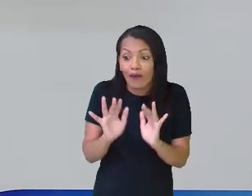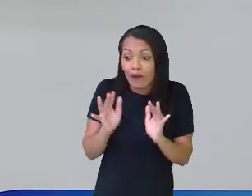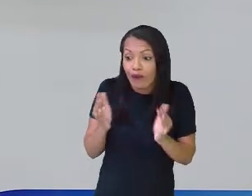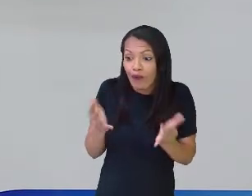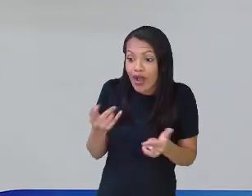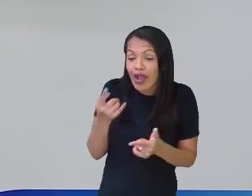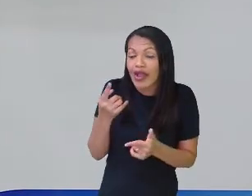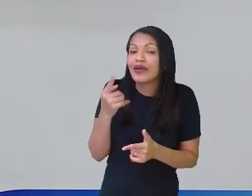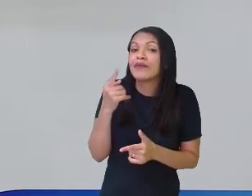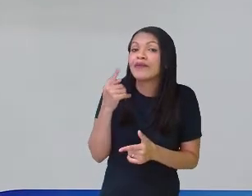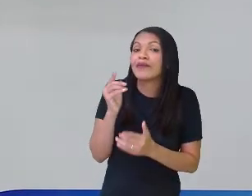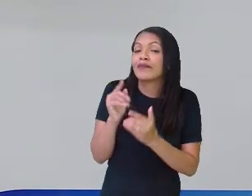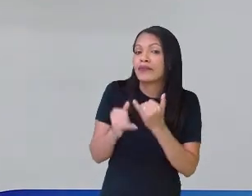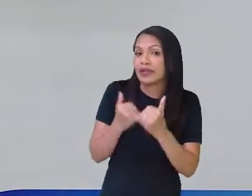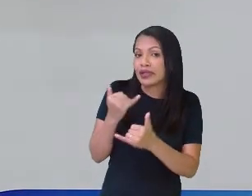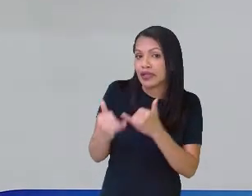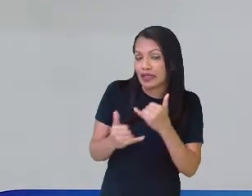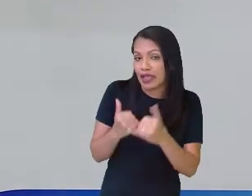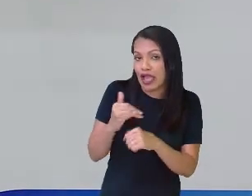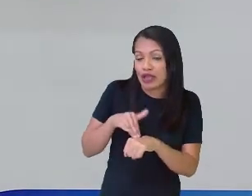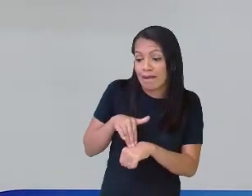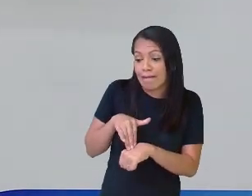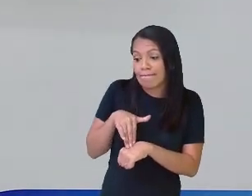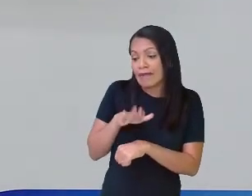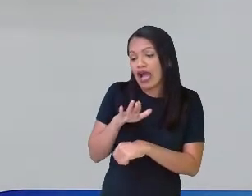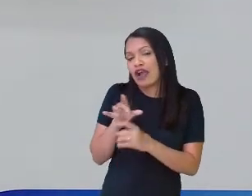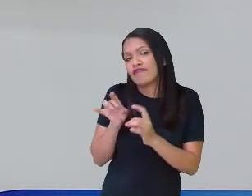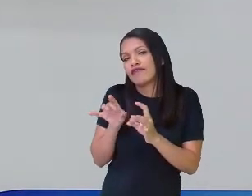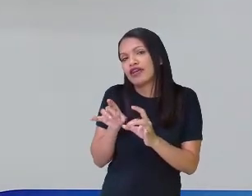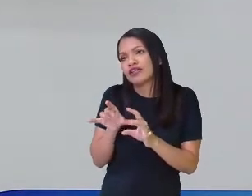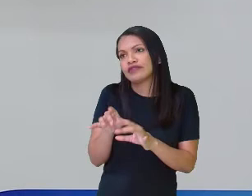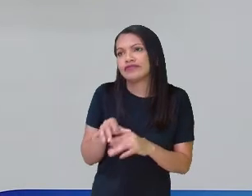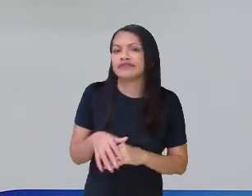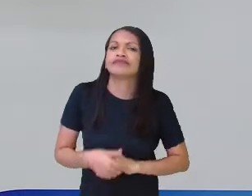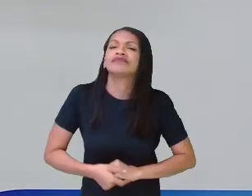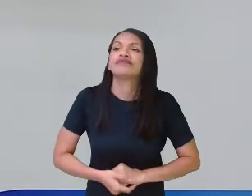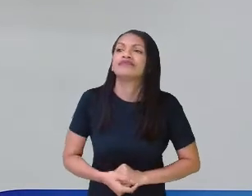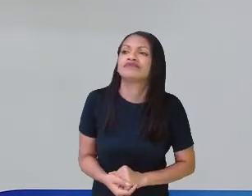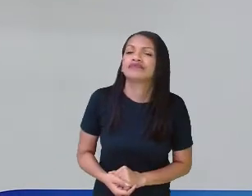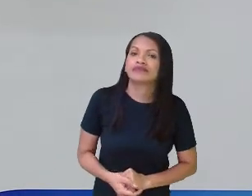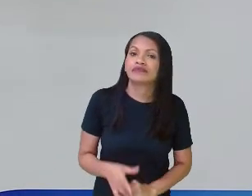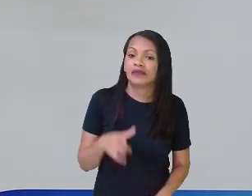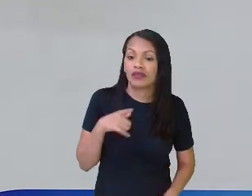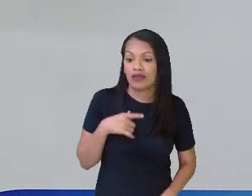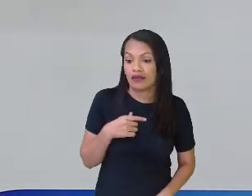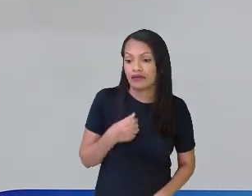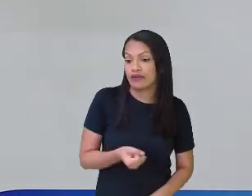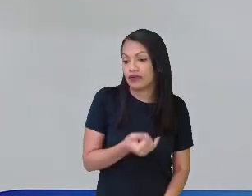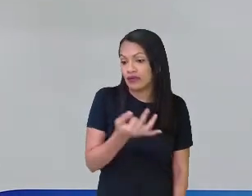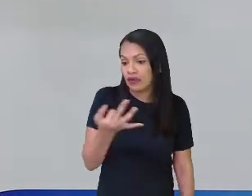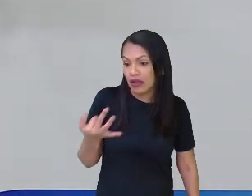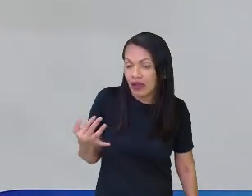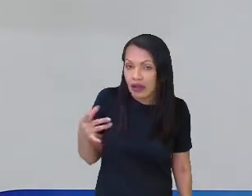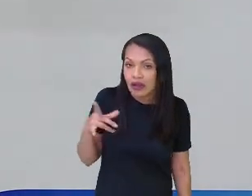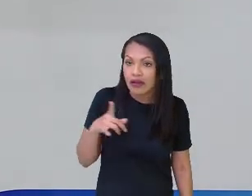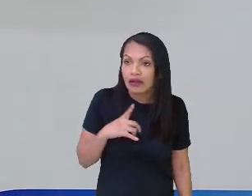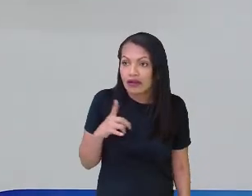Dou-lhe uma, dou-lhe duas, dou-lhe três. Olha, aqui eu tenho as quantidades, aqui eu